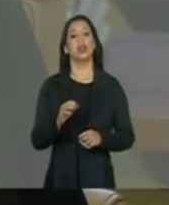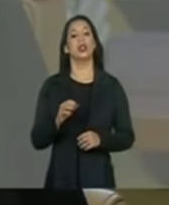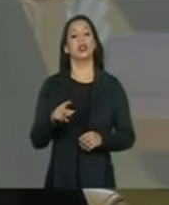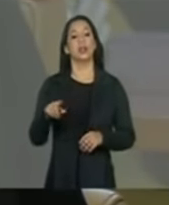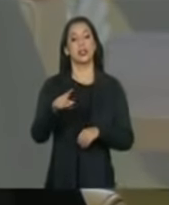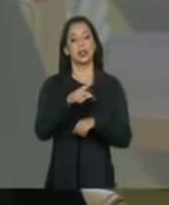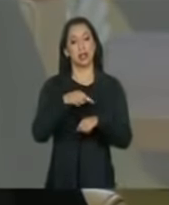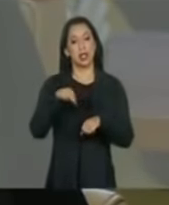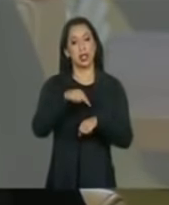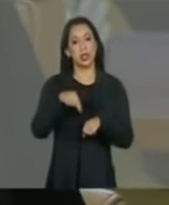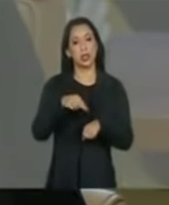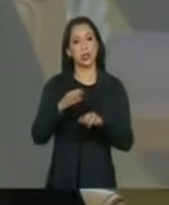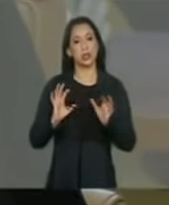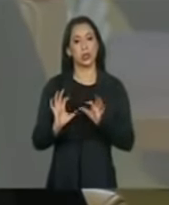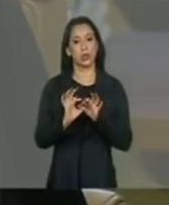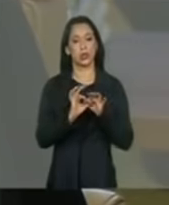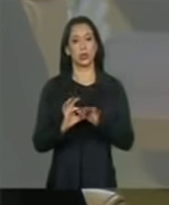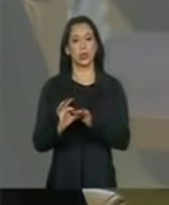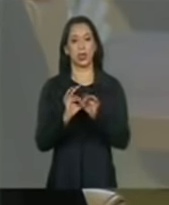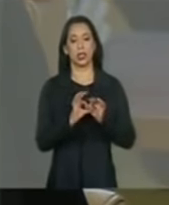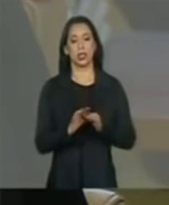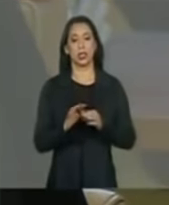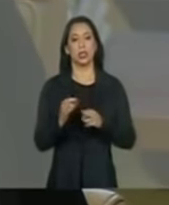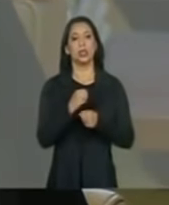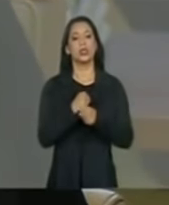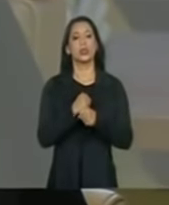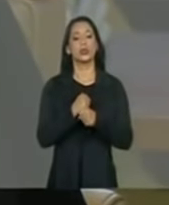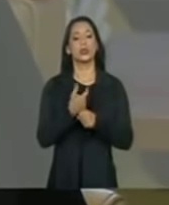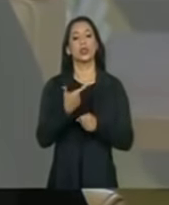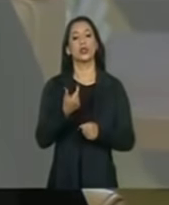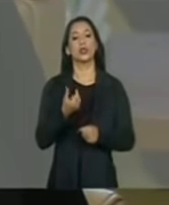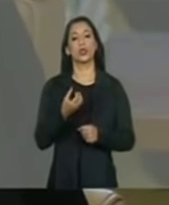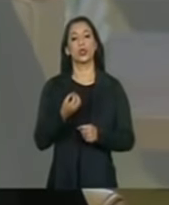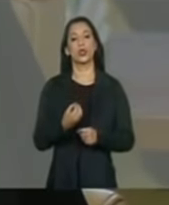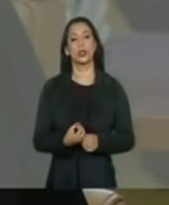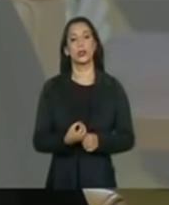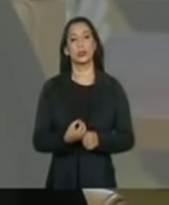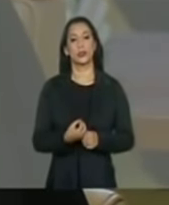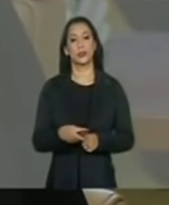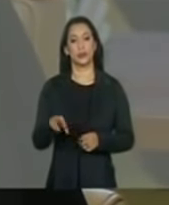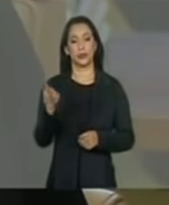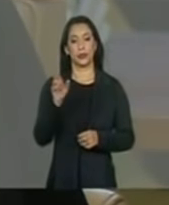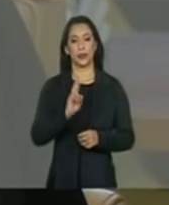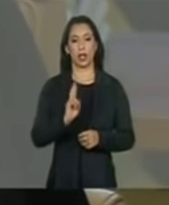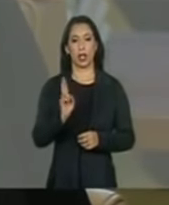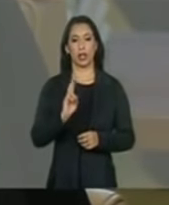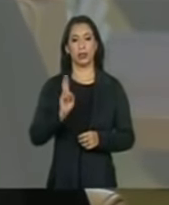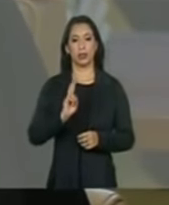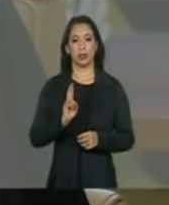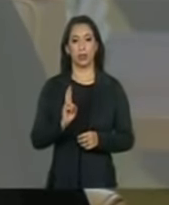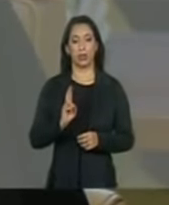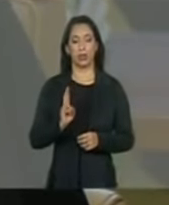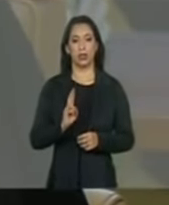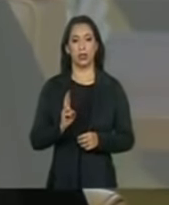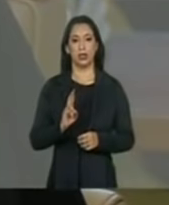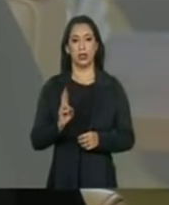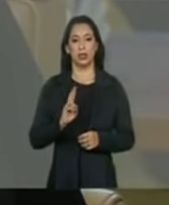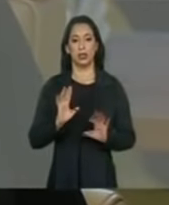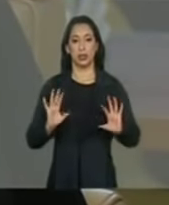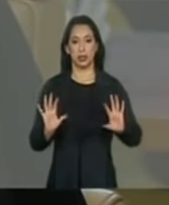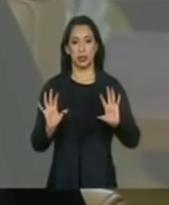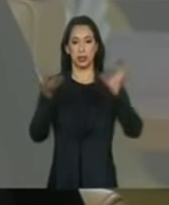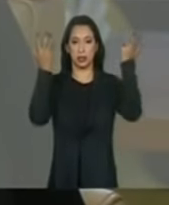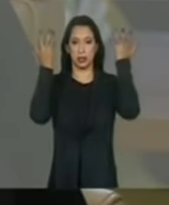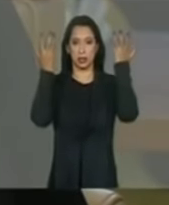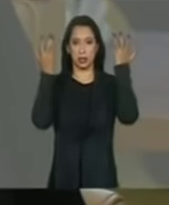unidas no ano de 2000 as razões determinantes da celebração